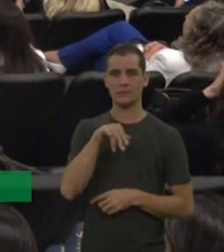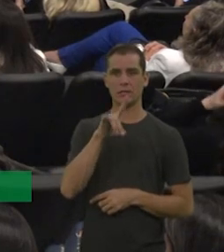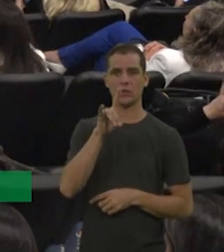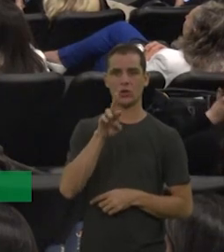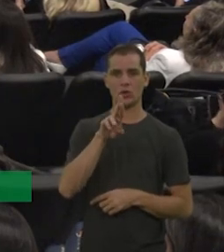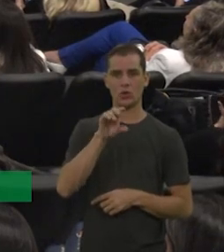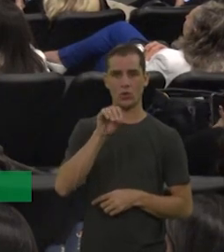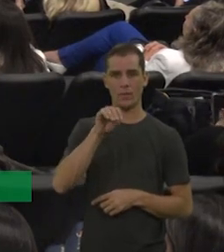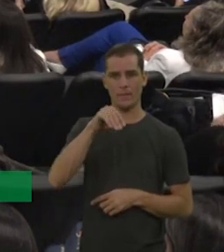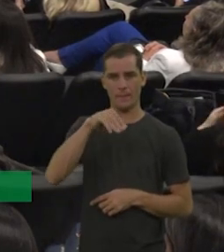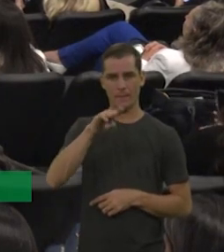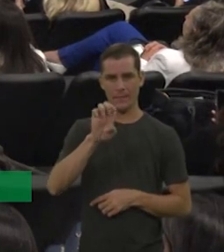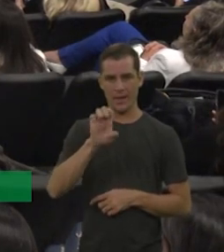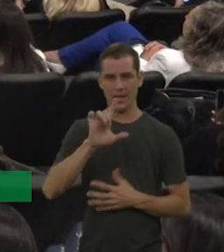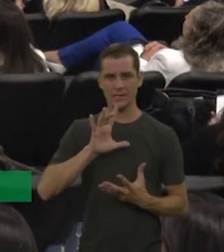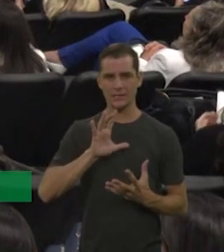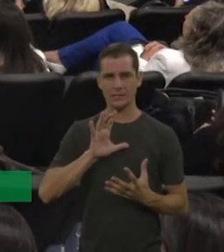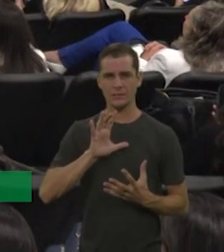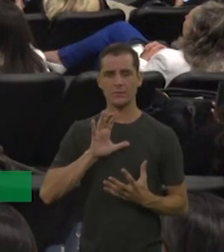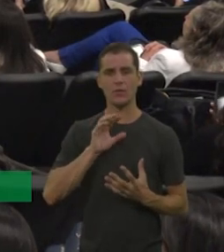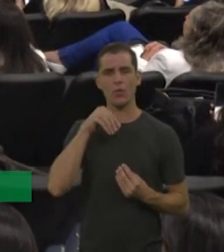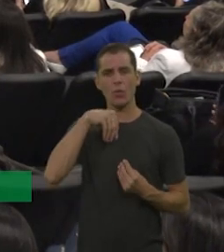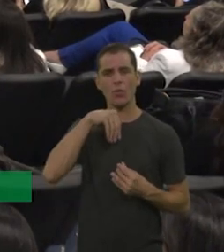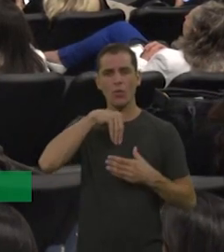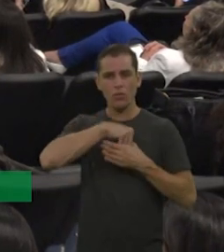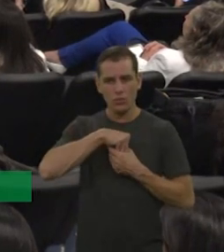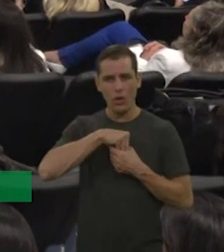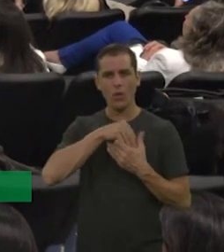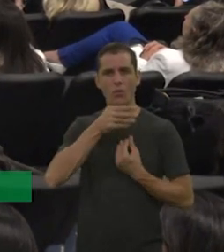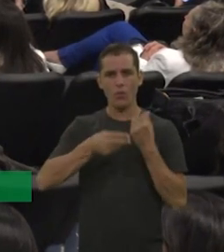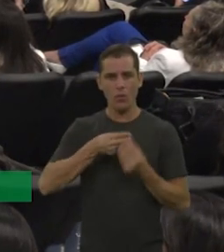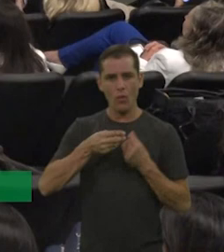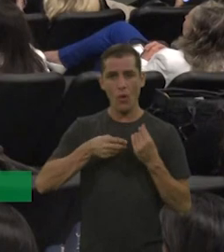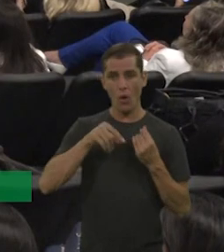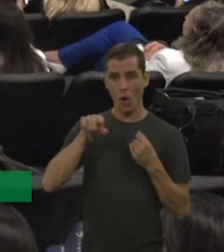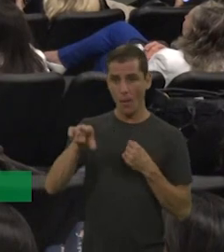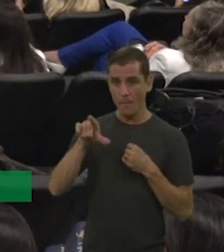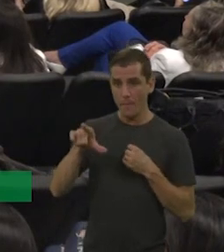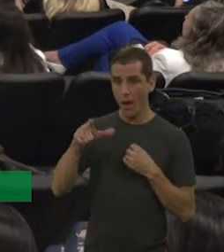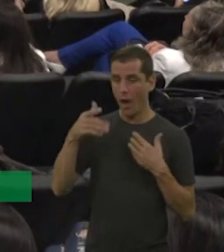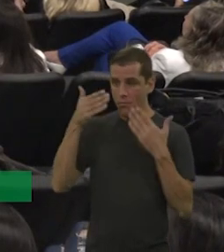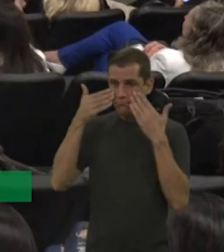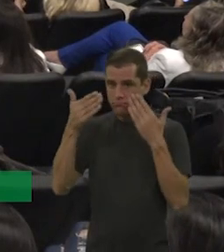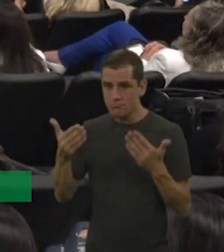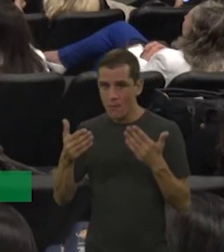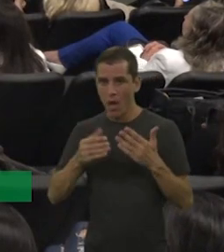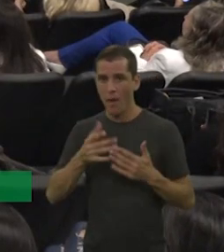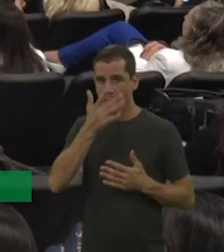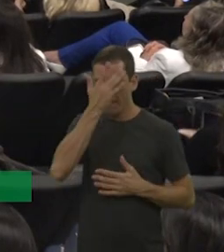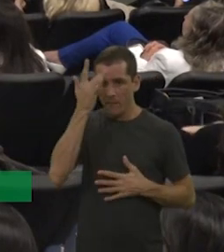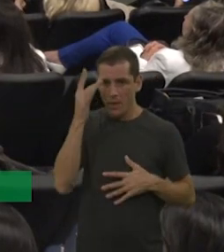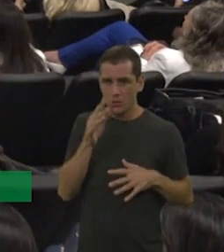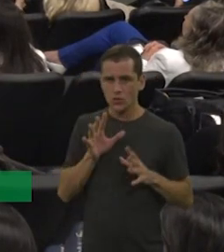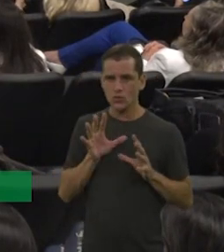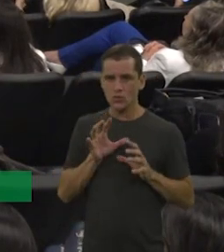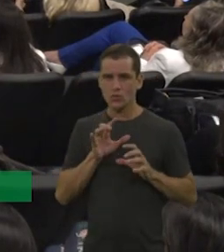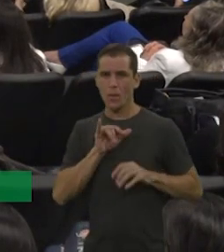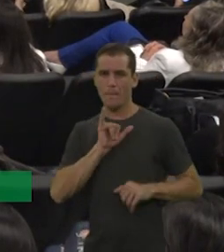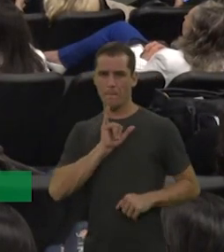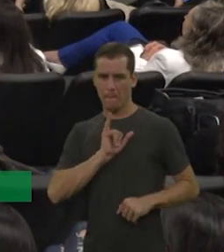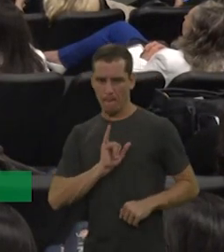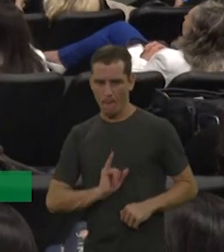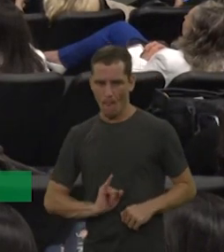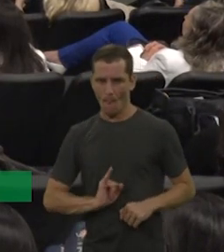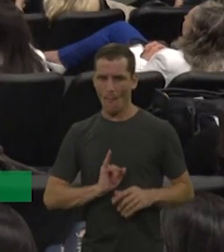ou adquiridas, e é importante lembrar que sem evidência de desnutrição por privação ou uma aceleração do